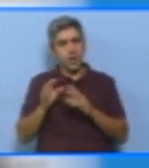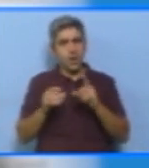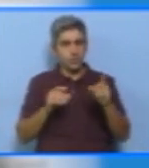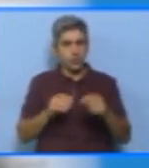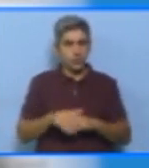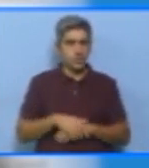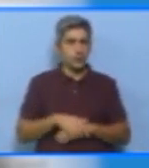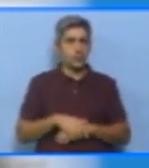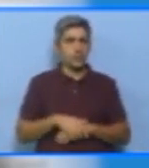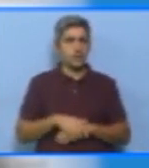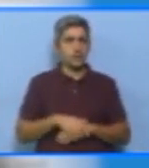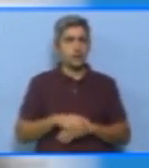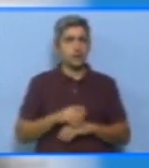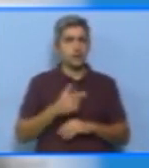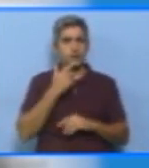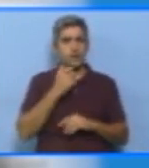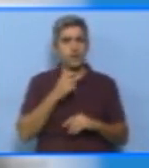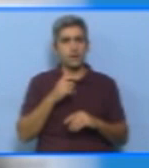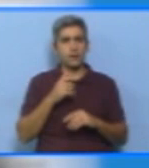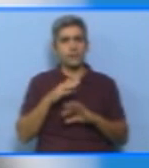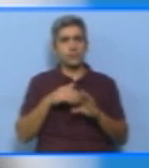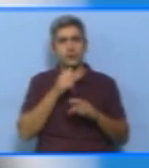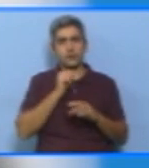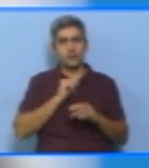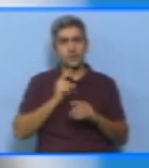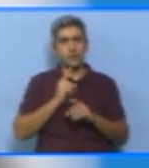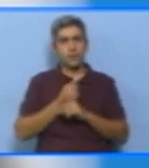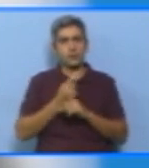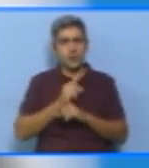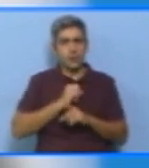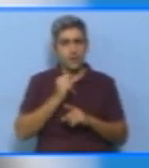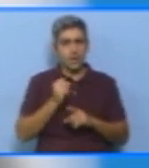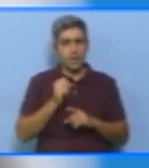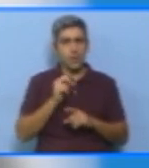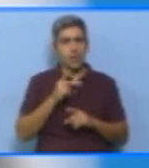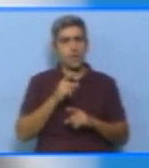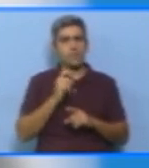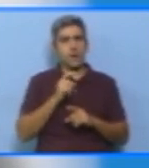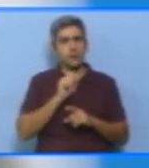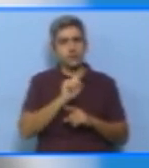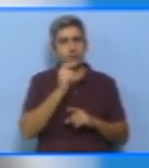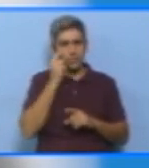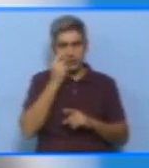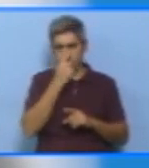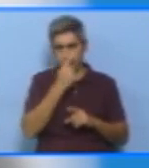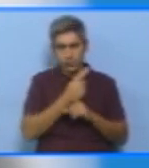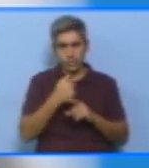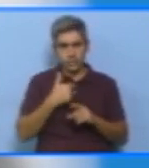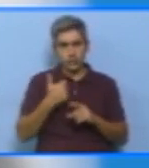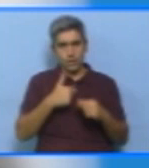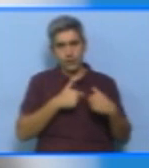ti. Não me será permitido fazer o que quero do que é meu? Ou serão maus os teus olhos porque eu sou